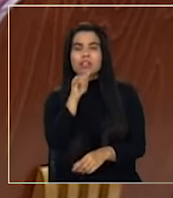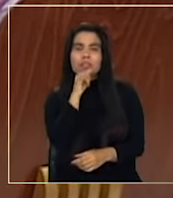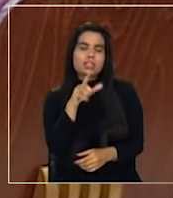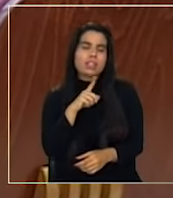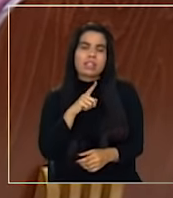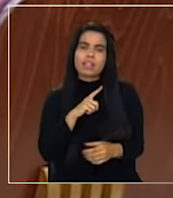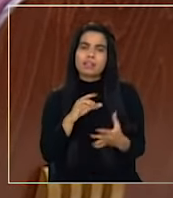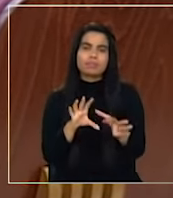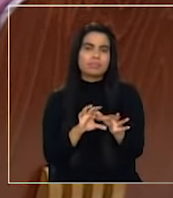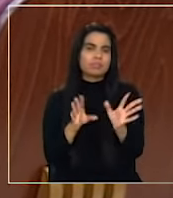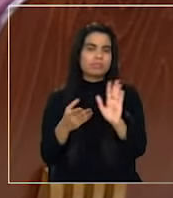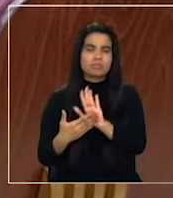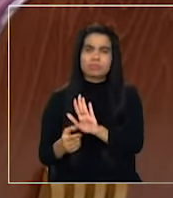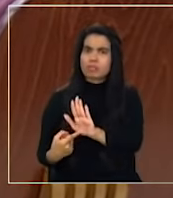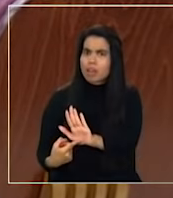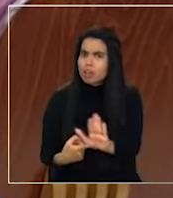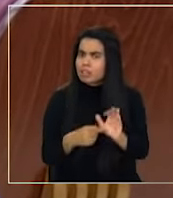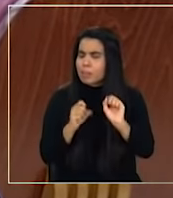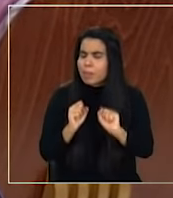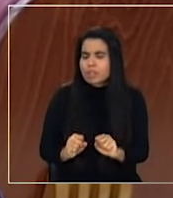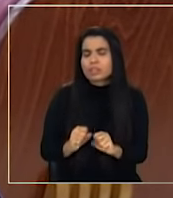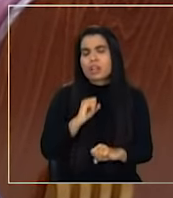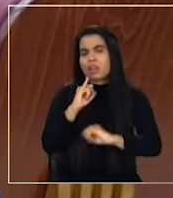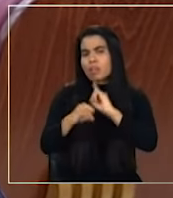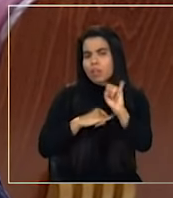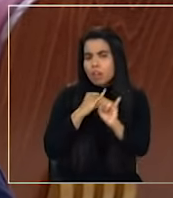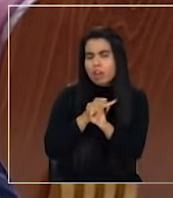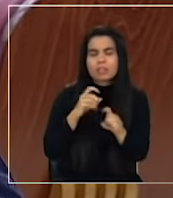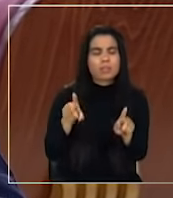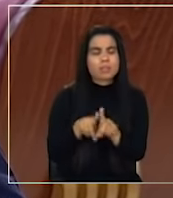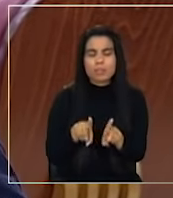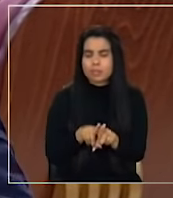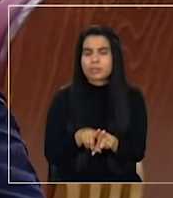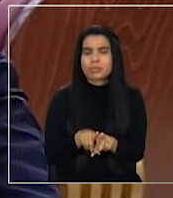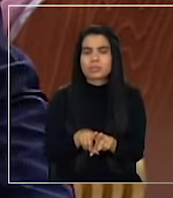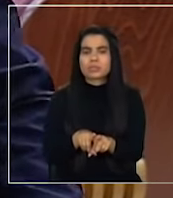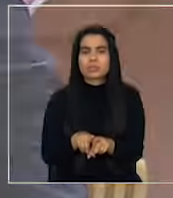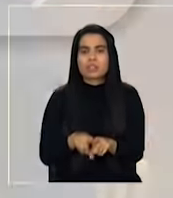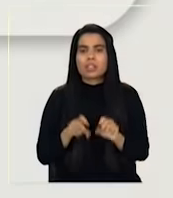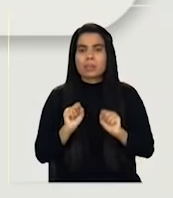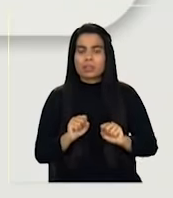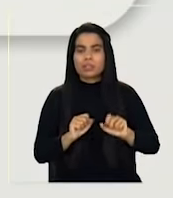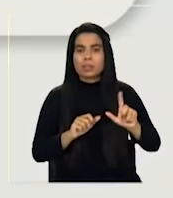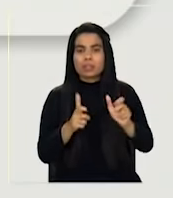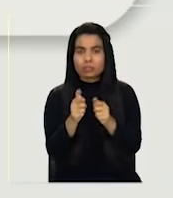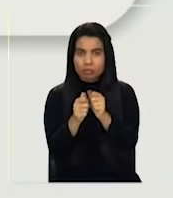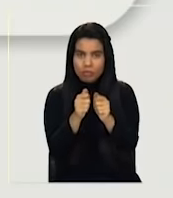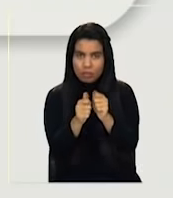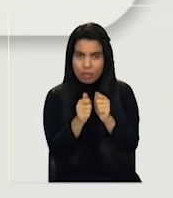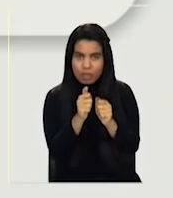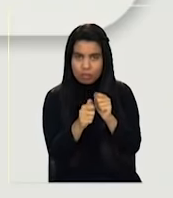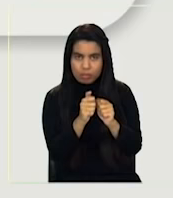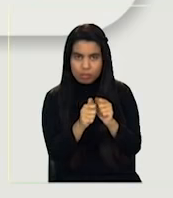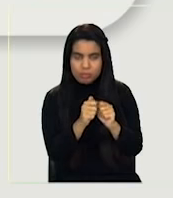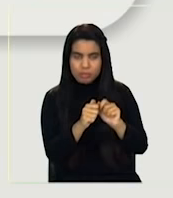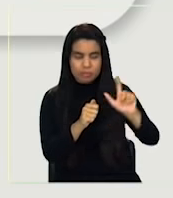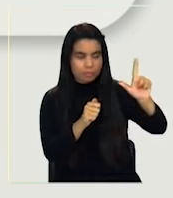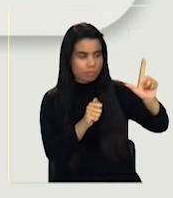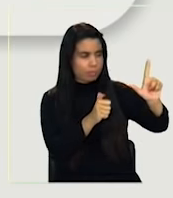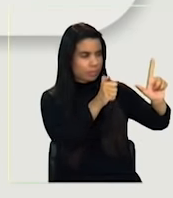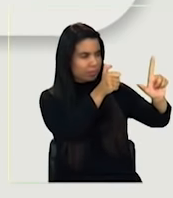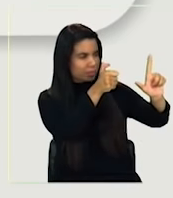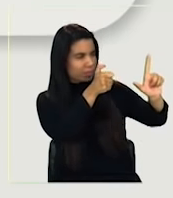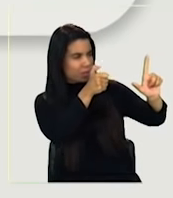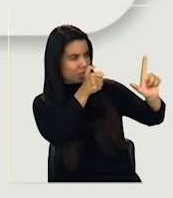as formas que você pode doar online, você pode apontar aí a câmera do seu celular para esse código,